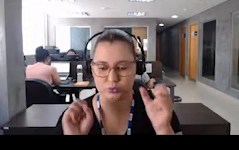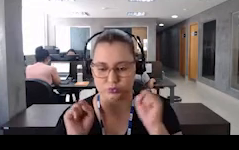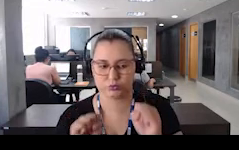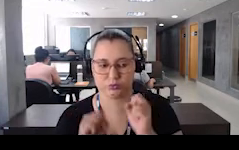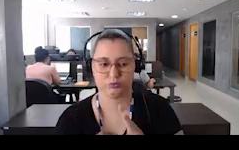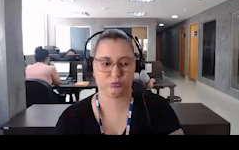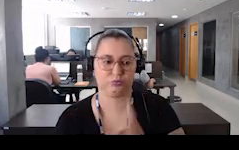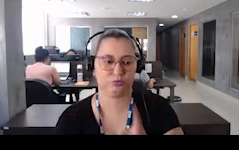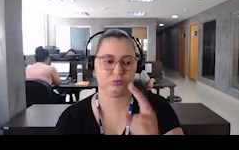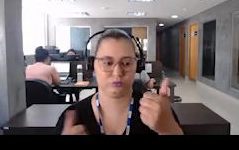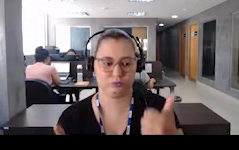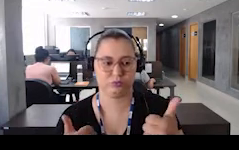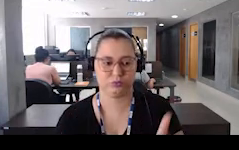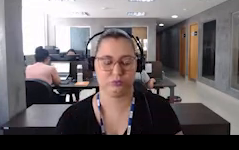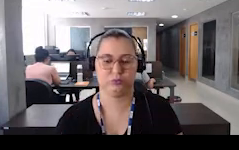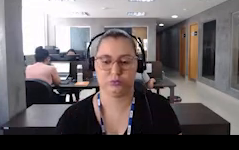dúvida? Posso dar continuidade?